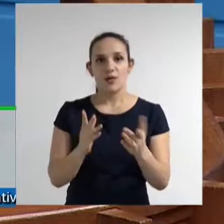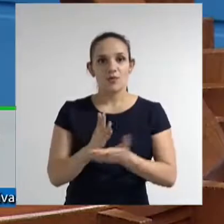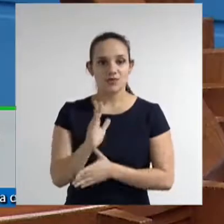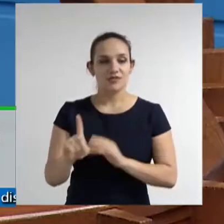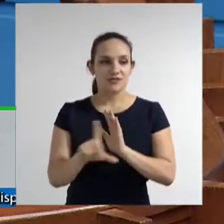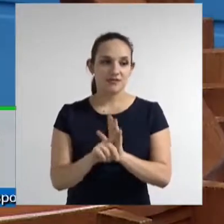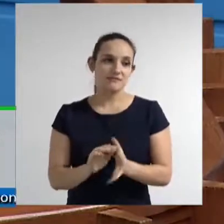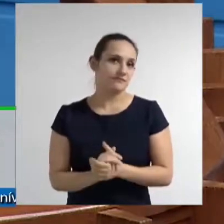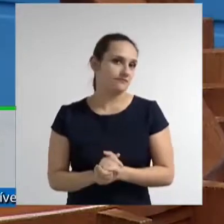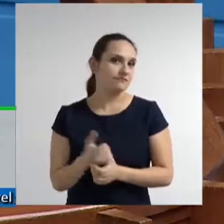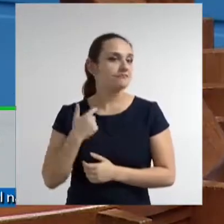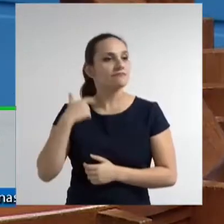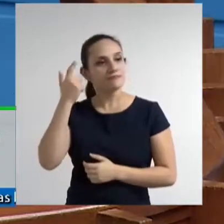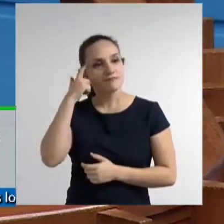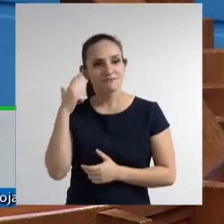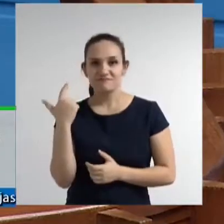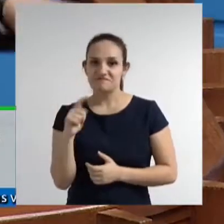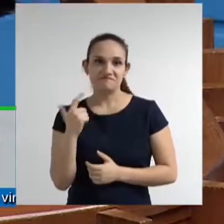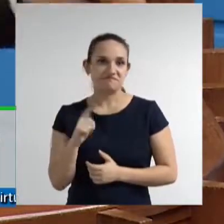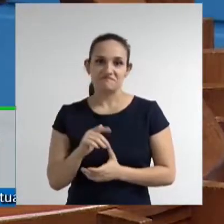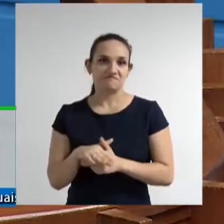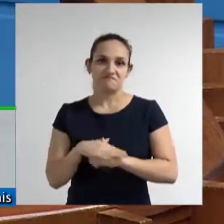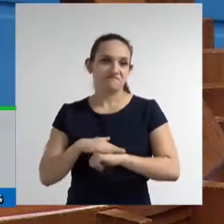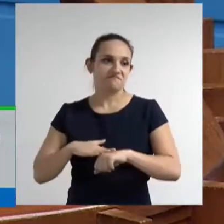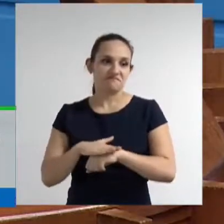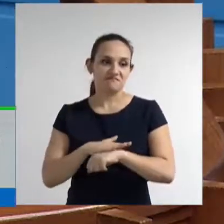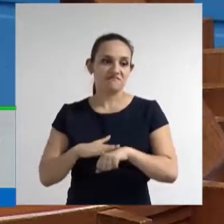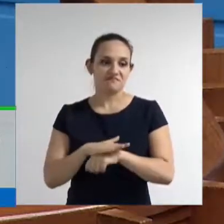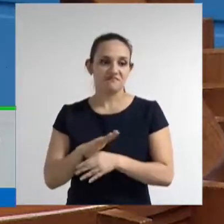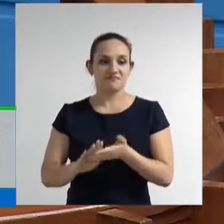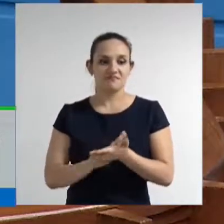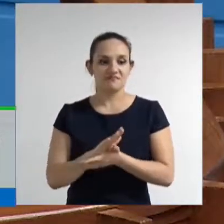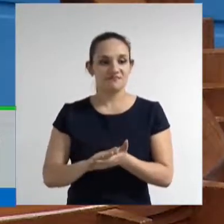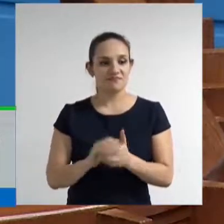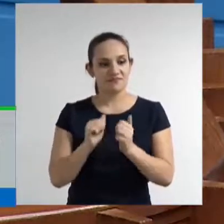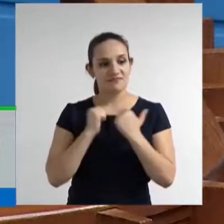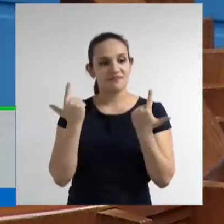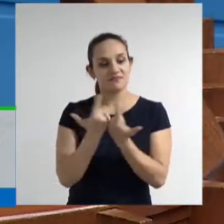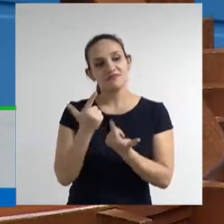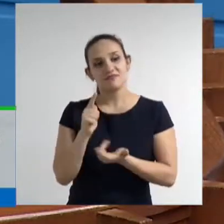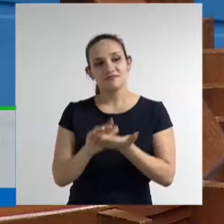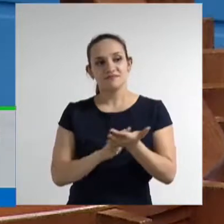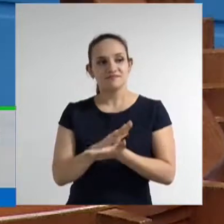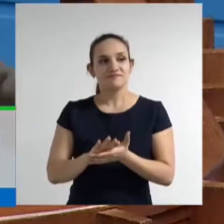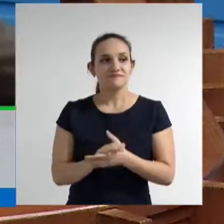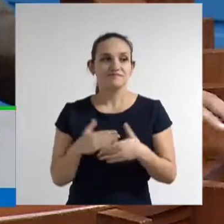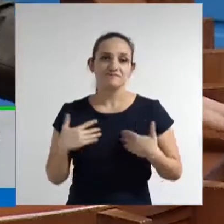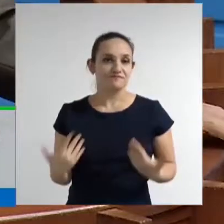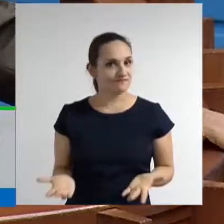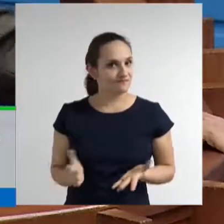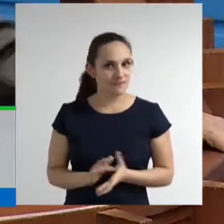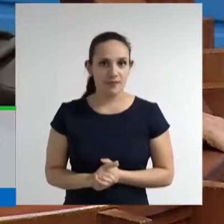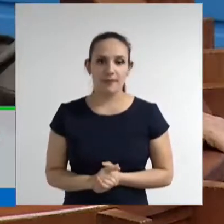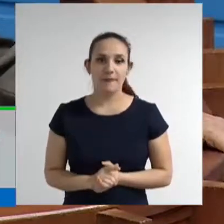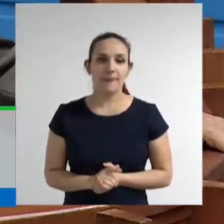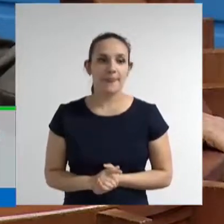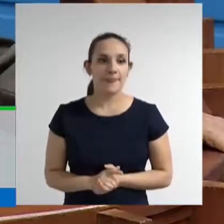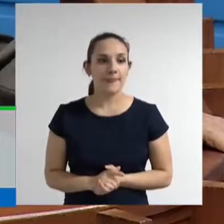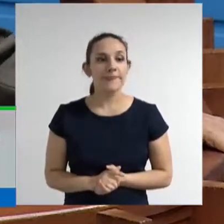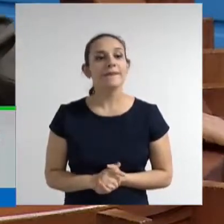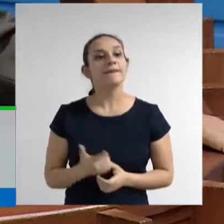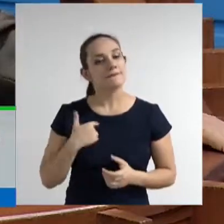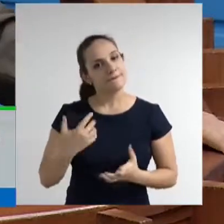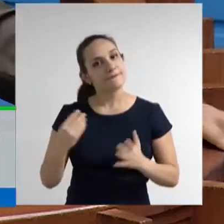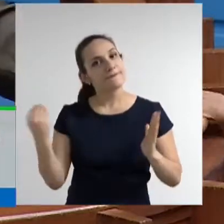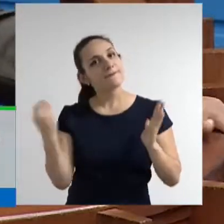aqui, provavelmente essa negociação ia ser feita sem a participação da Assembleia Legislativa. Entendeu? Então tem que fazer esse